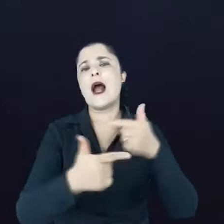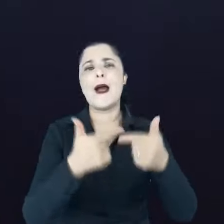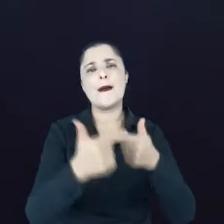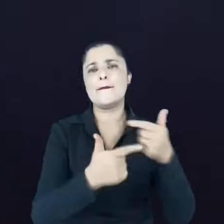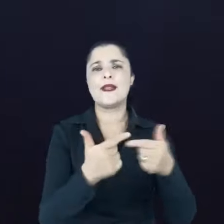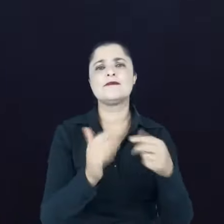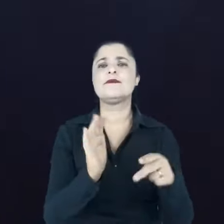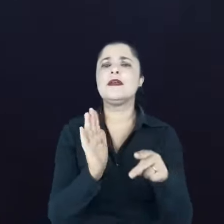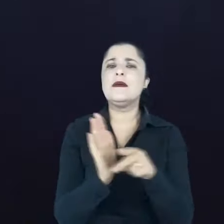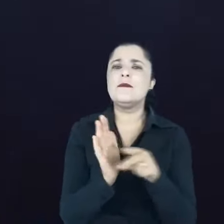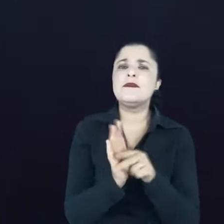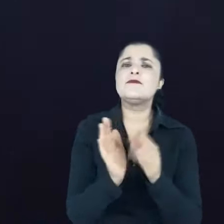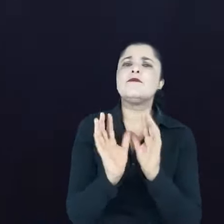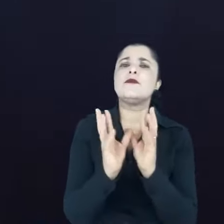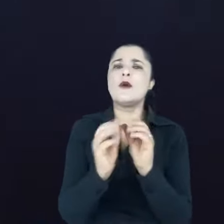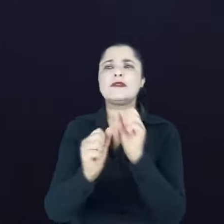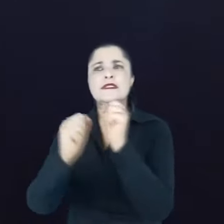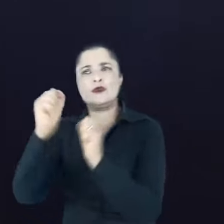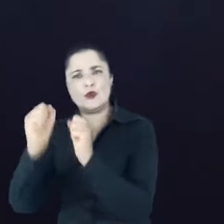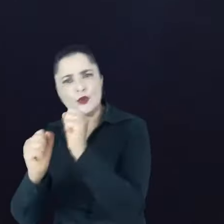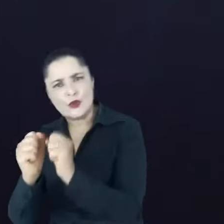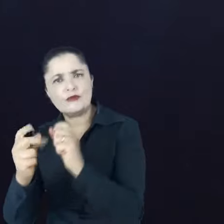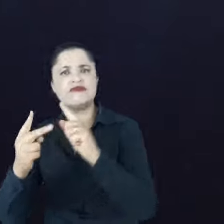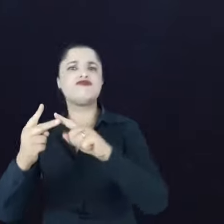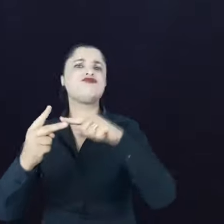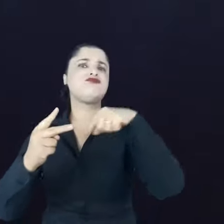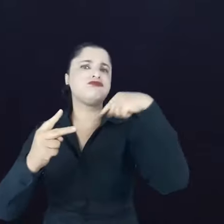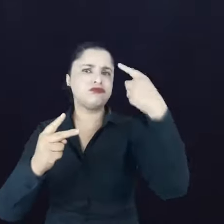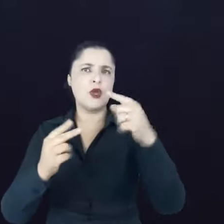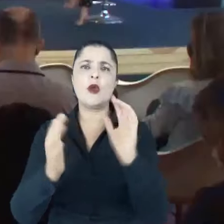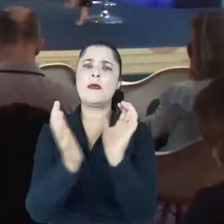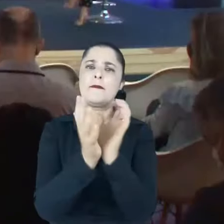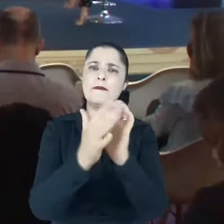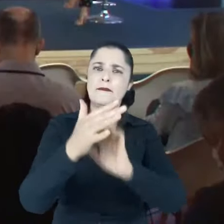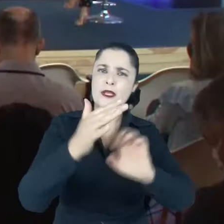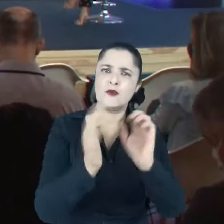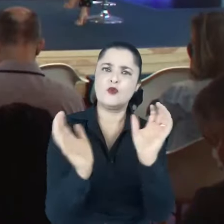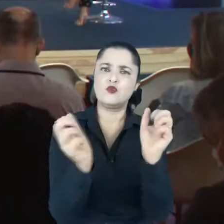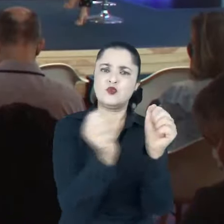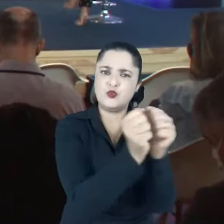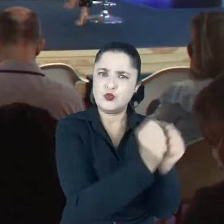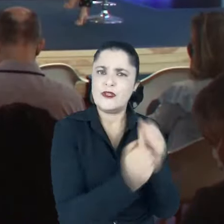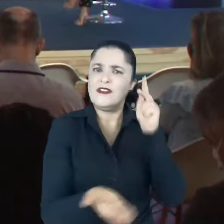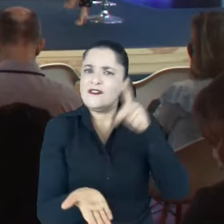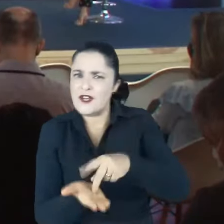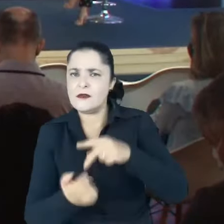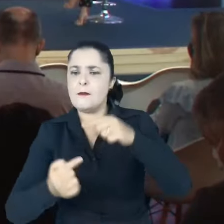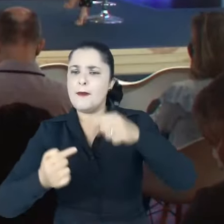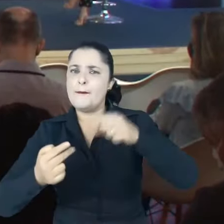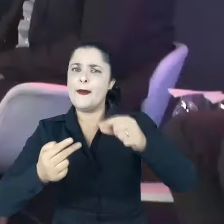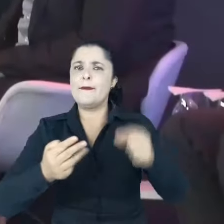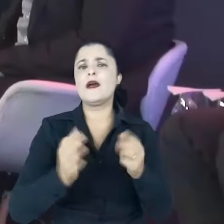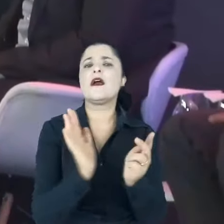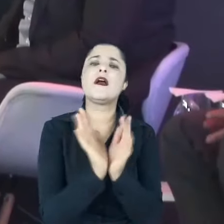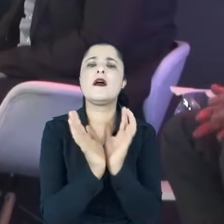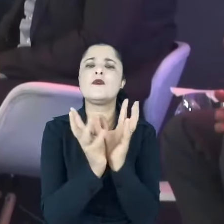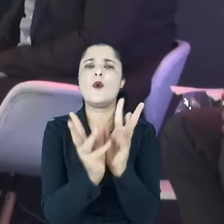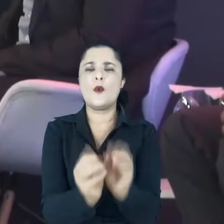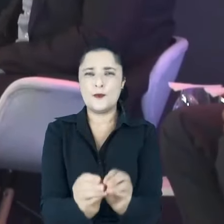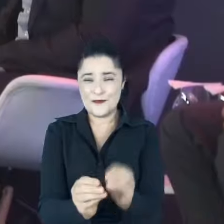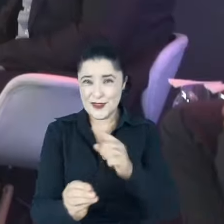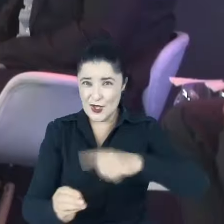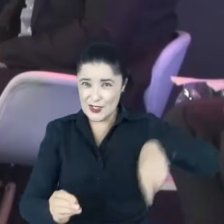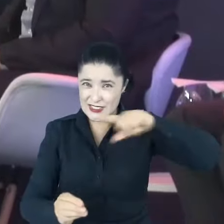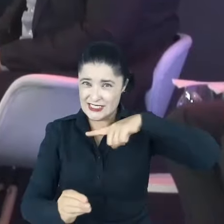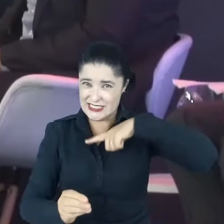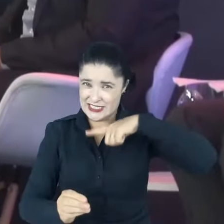cross-industry, cross-sector, cross-company, junto, de fato? A gente sabe que, né, a gente tem outras questões, mas